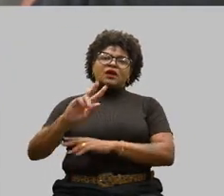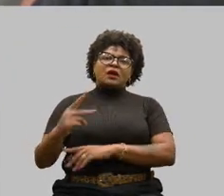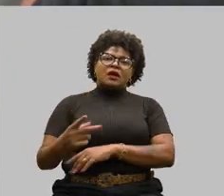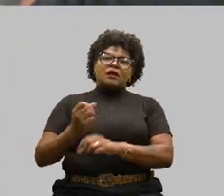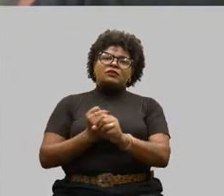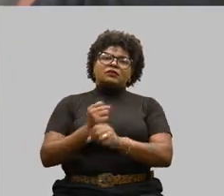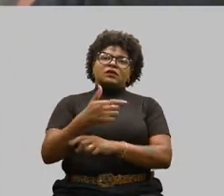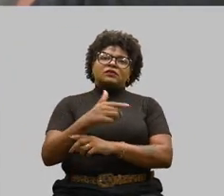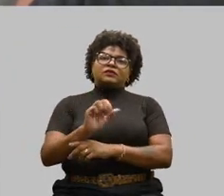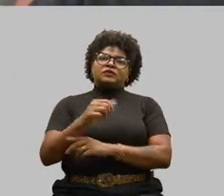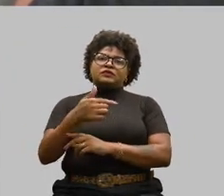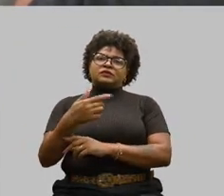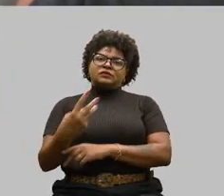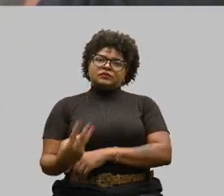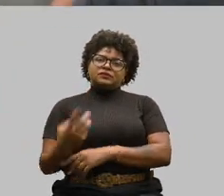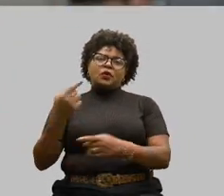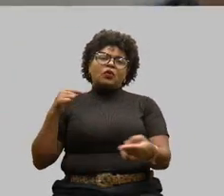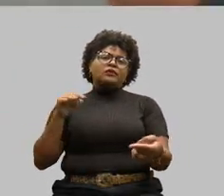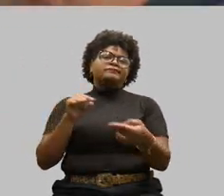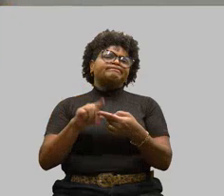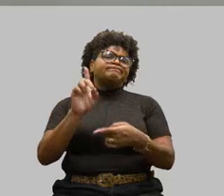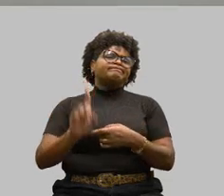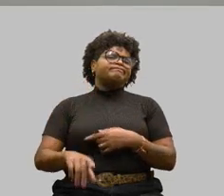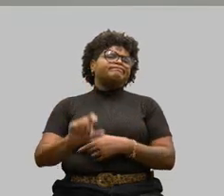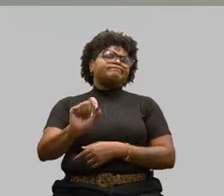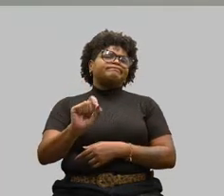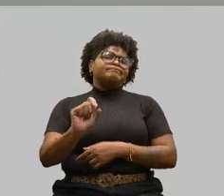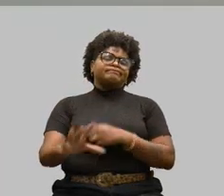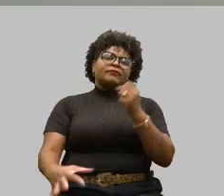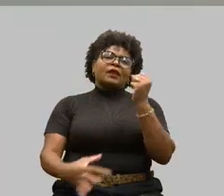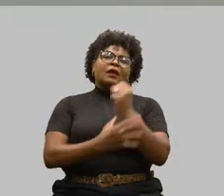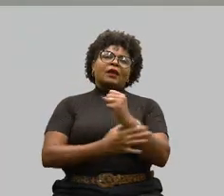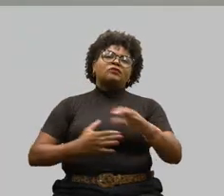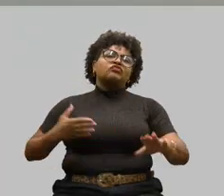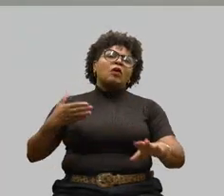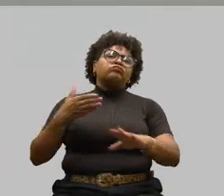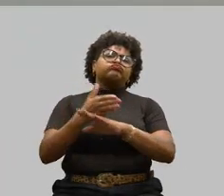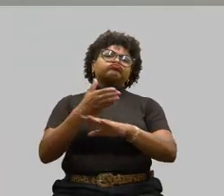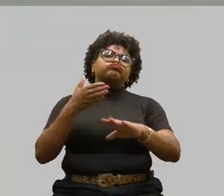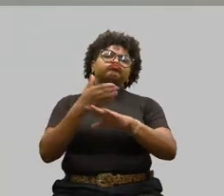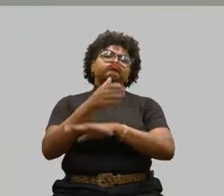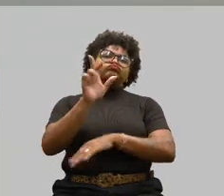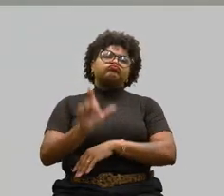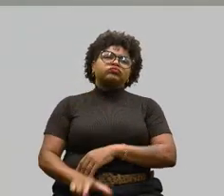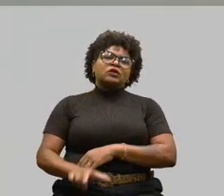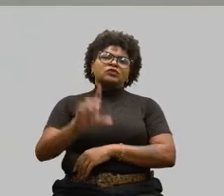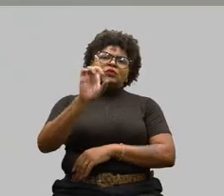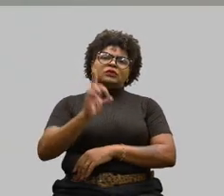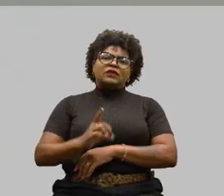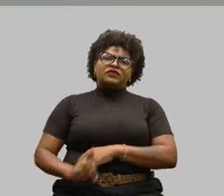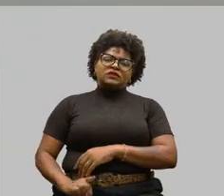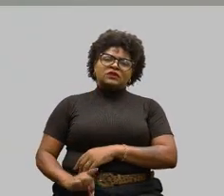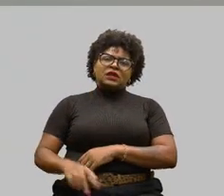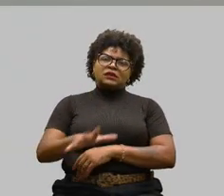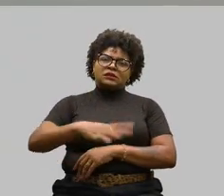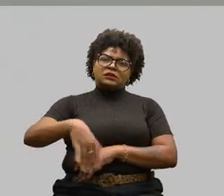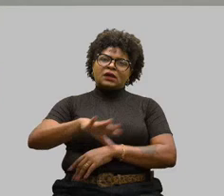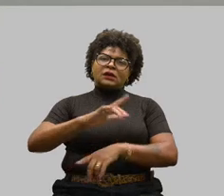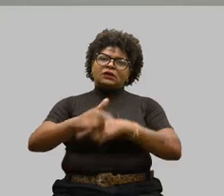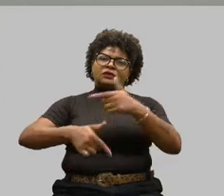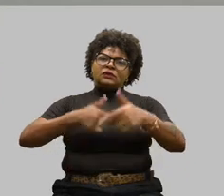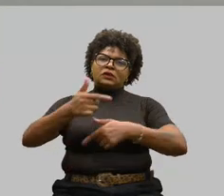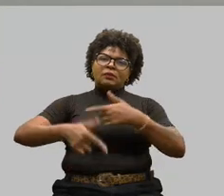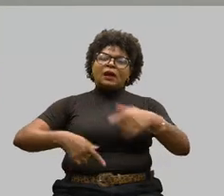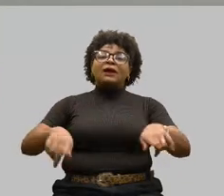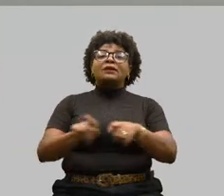com o objetivo de garantir a inserção de pessoas com deficiência no mercado de trabalho além disso a capacitação